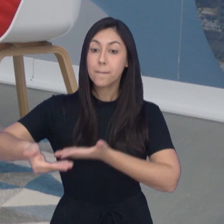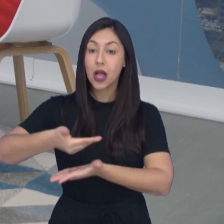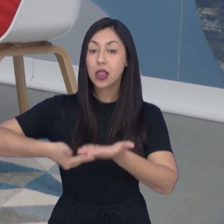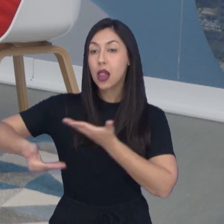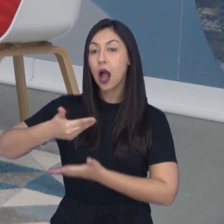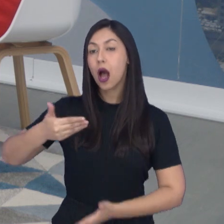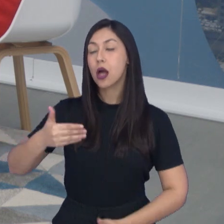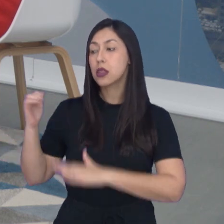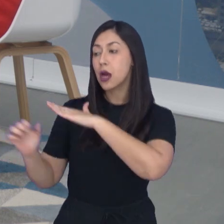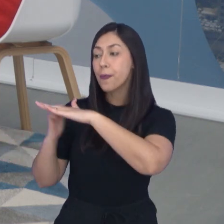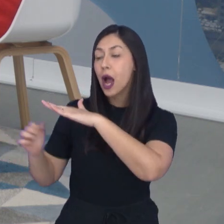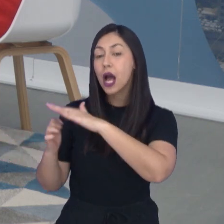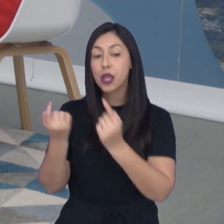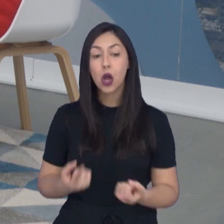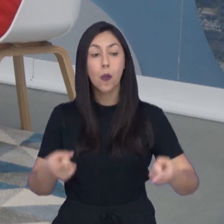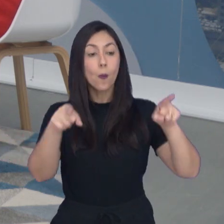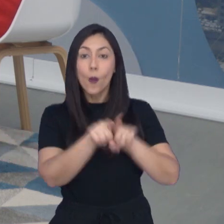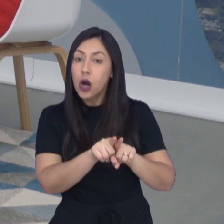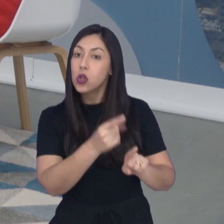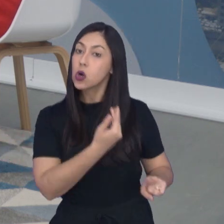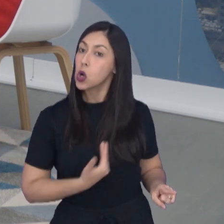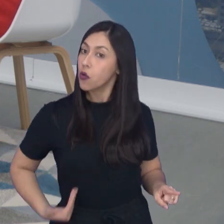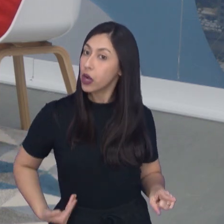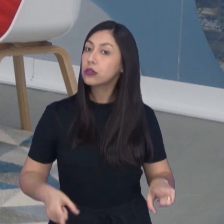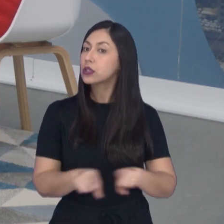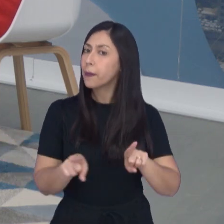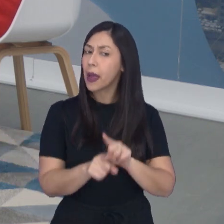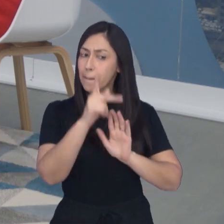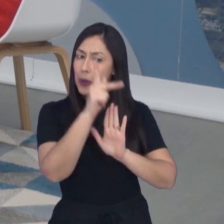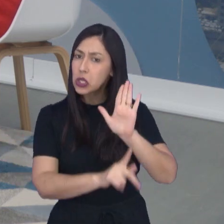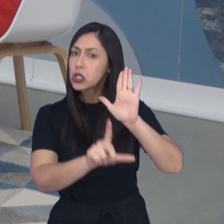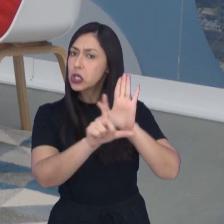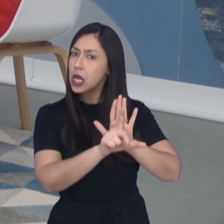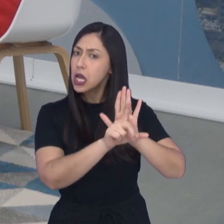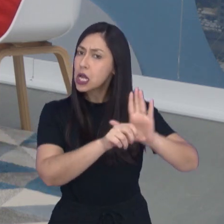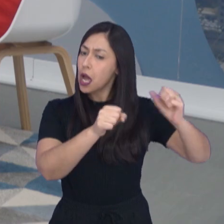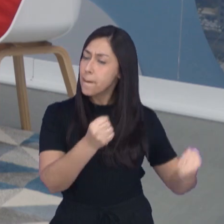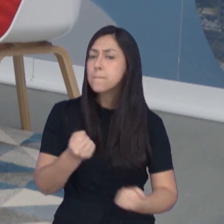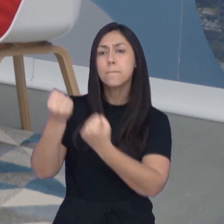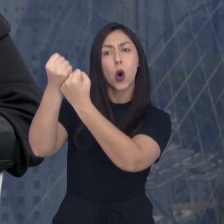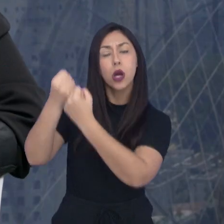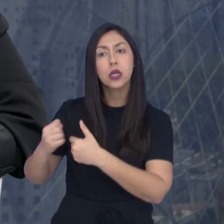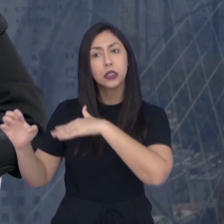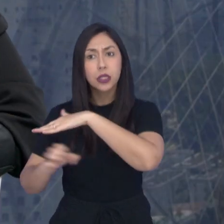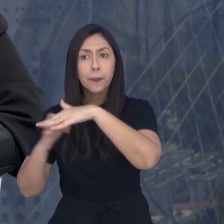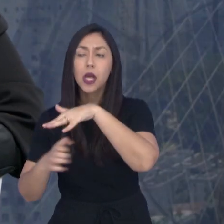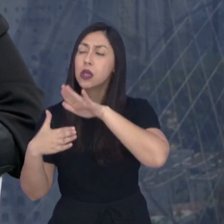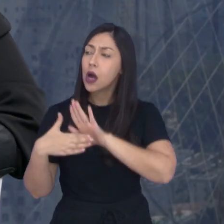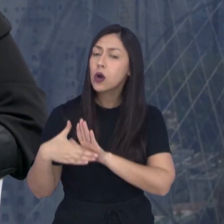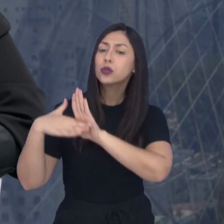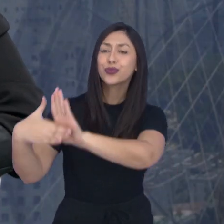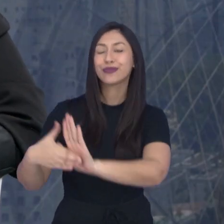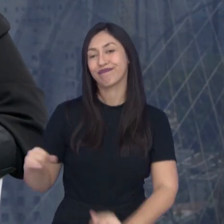e o privado, com projetos de lei que beneficiem empresas, que façam que as empresas atuem dessa forma,